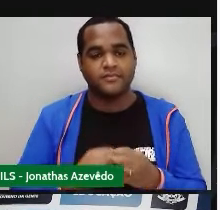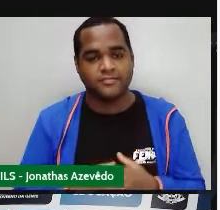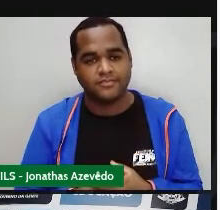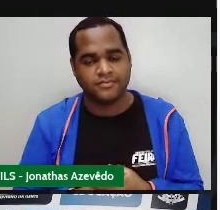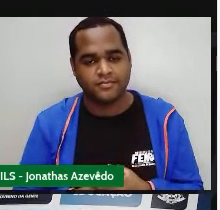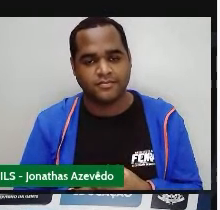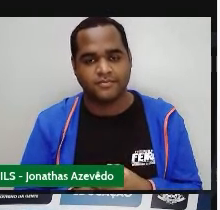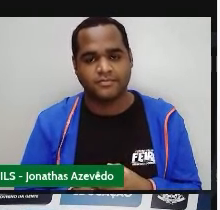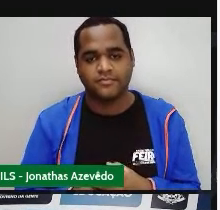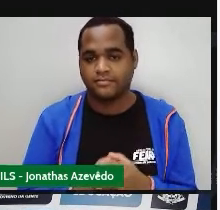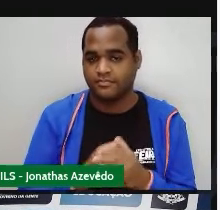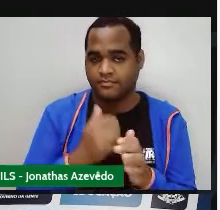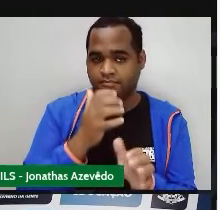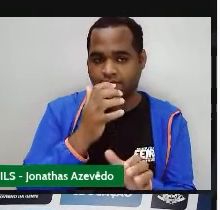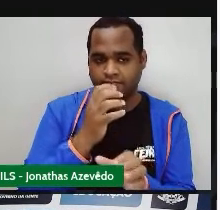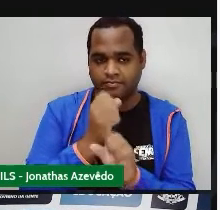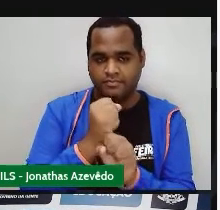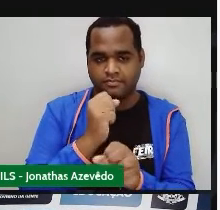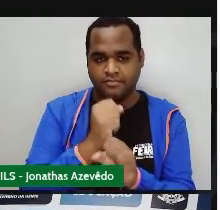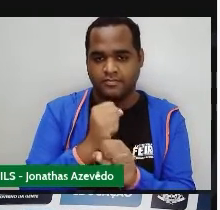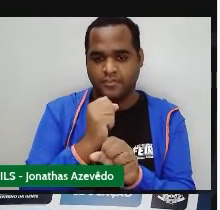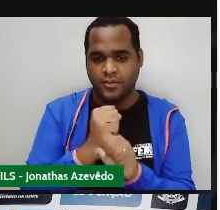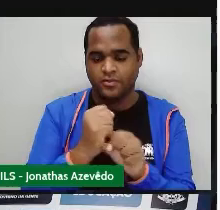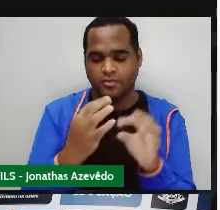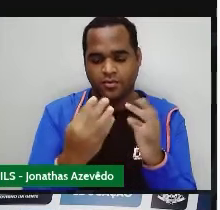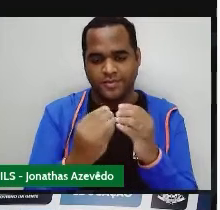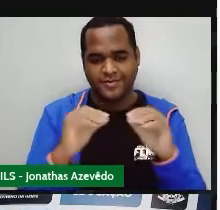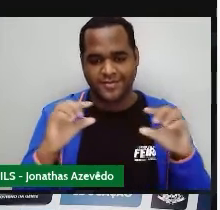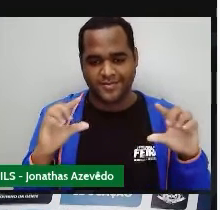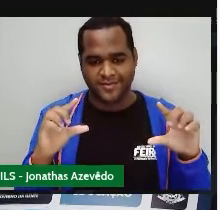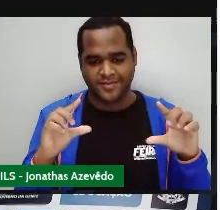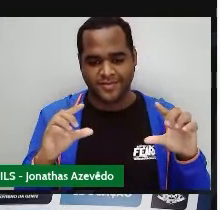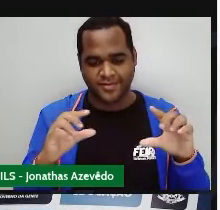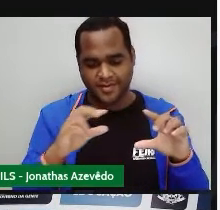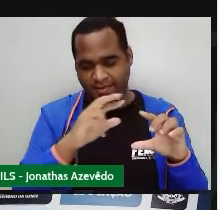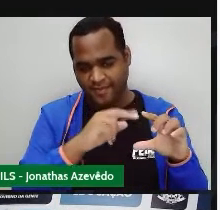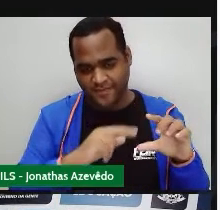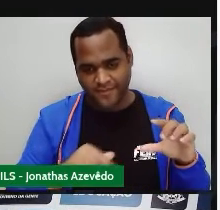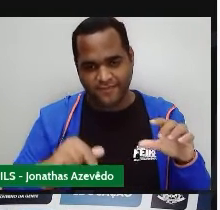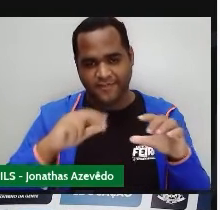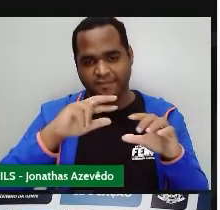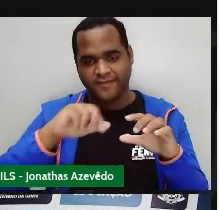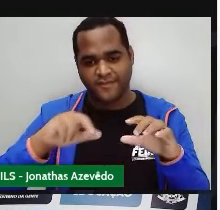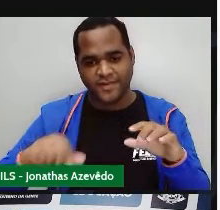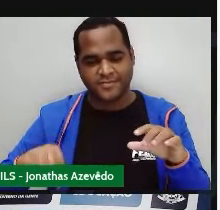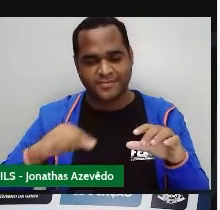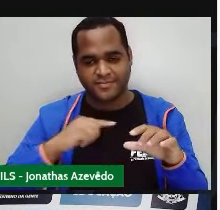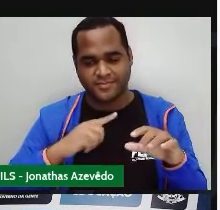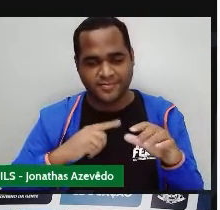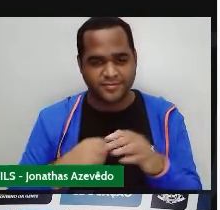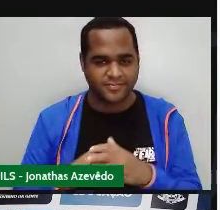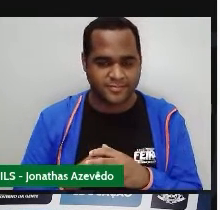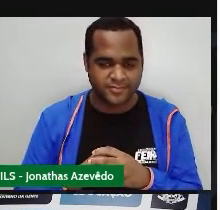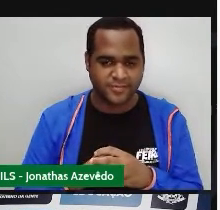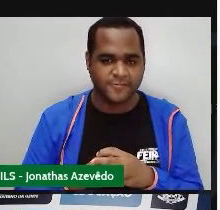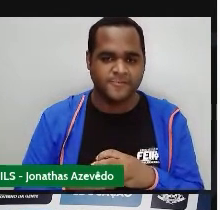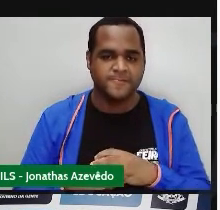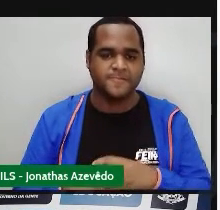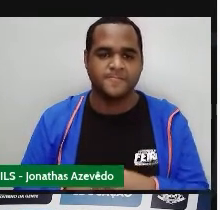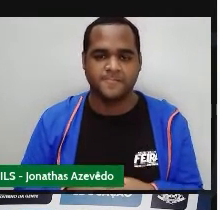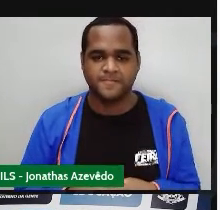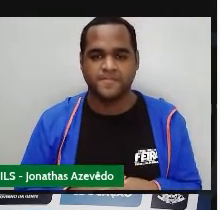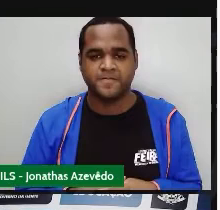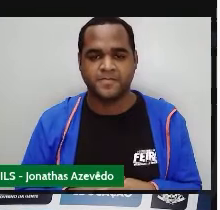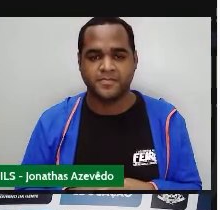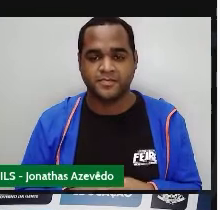Oi total de figuras eu vou colocar aqui vou mexer um pouquinho aqui na